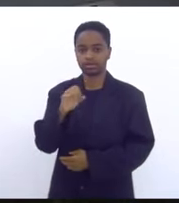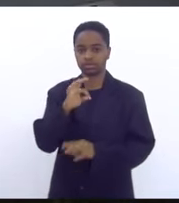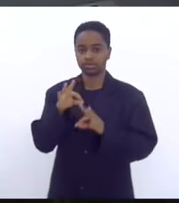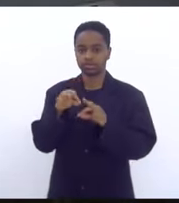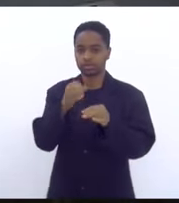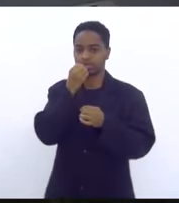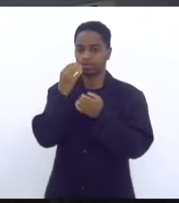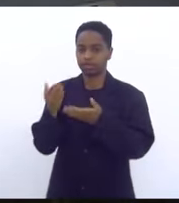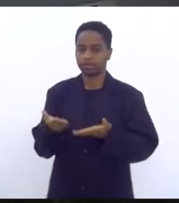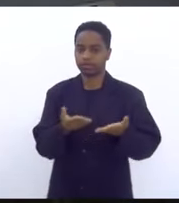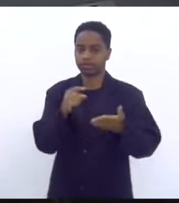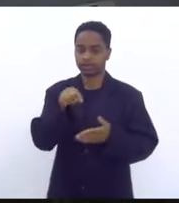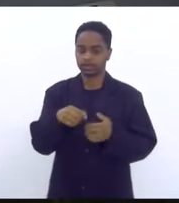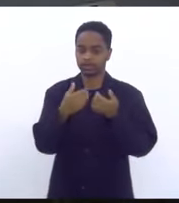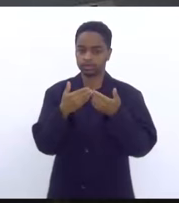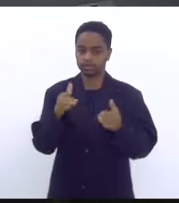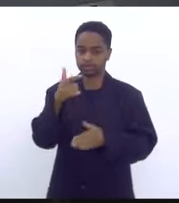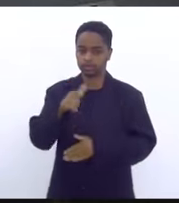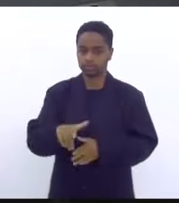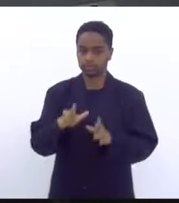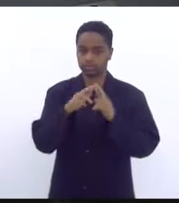todos bem-vindos, está reaberta a sessão.